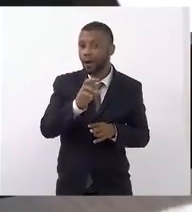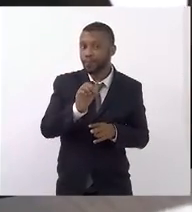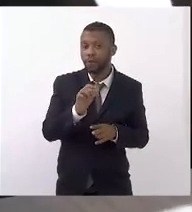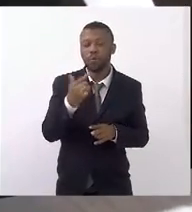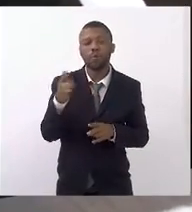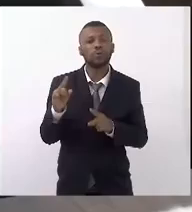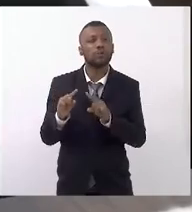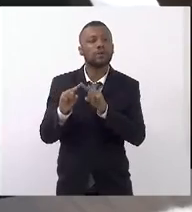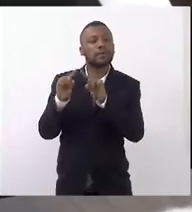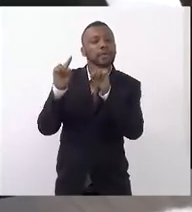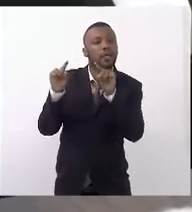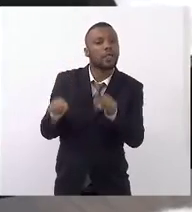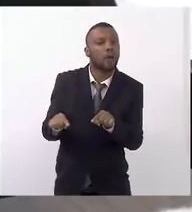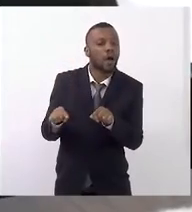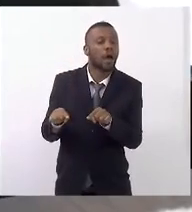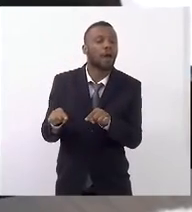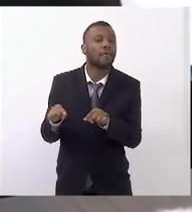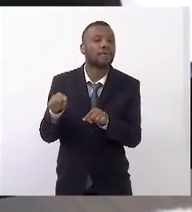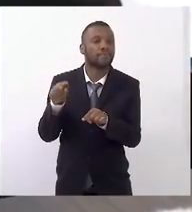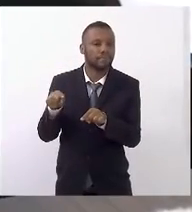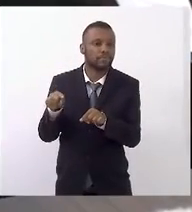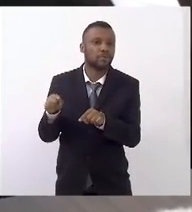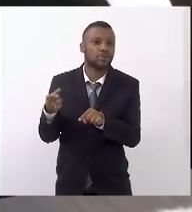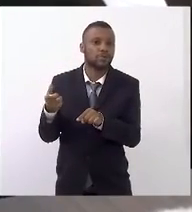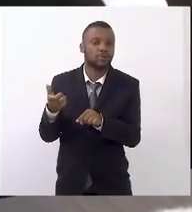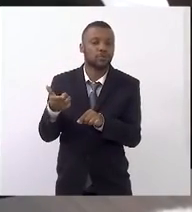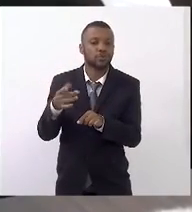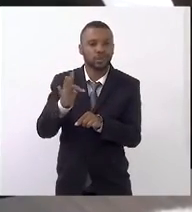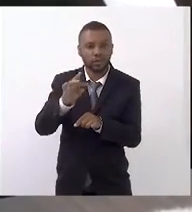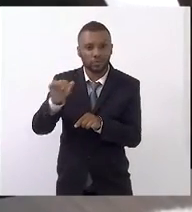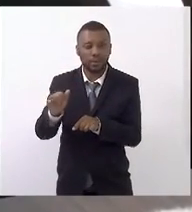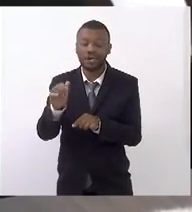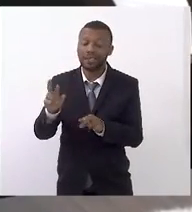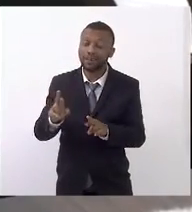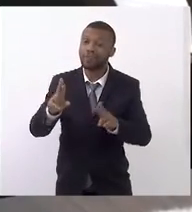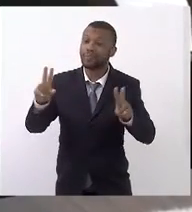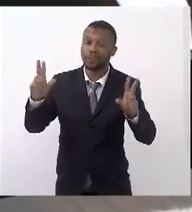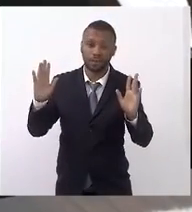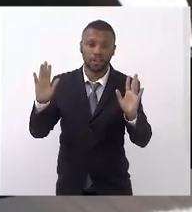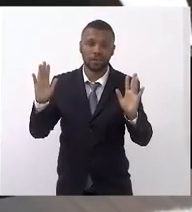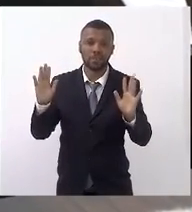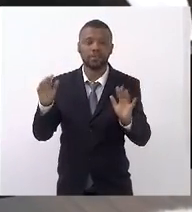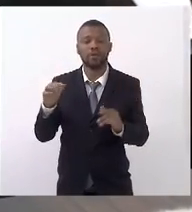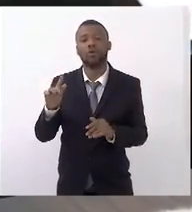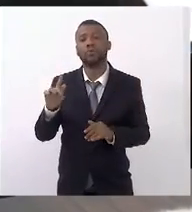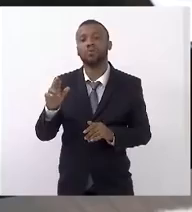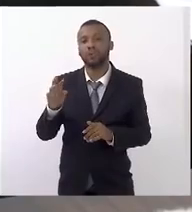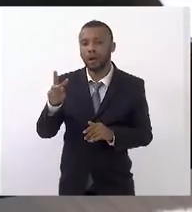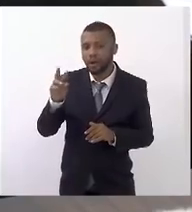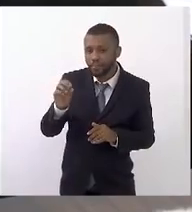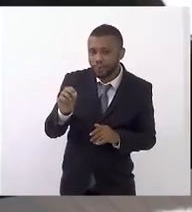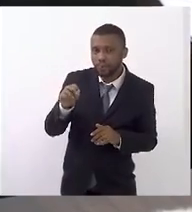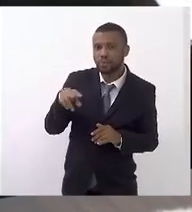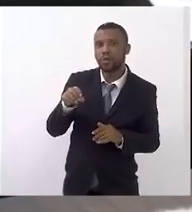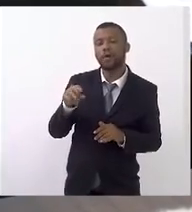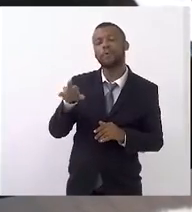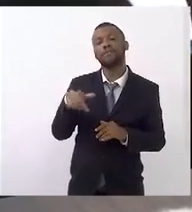de fenótipo, era completamente diferente. Gustavo